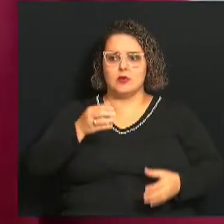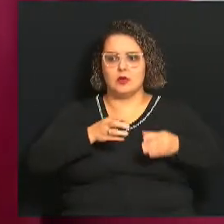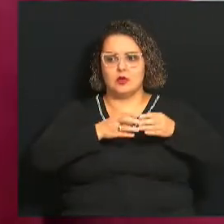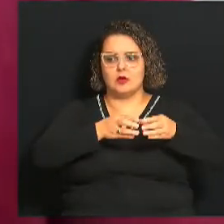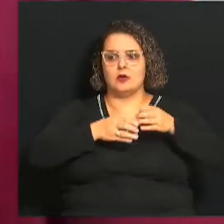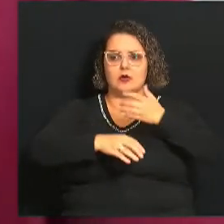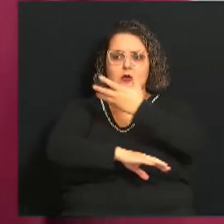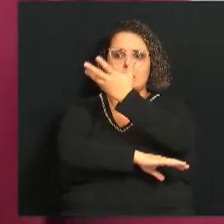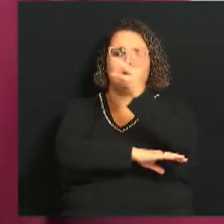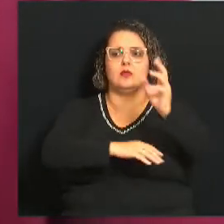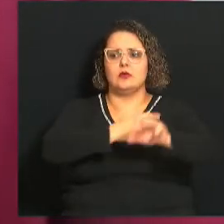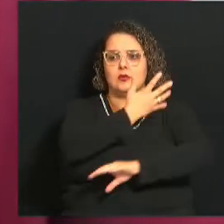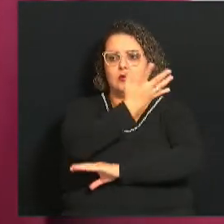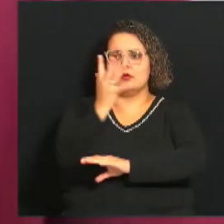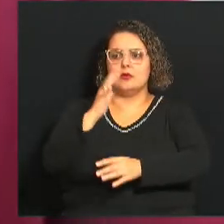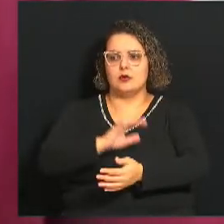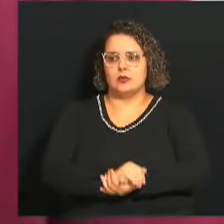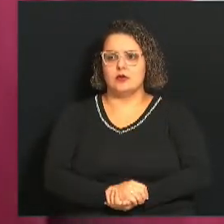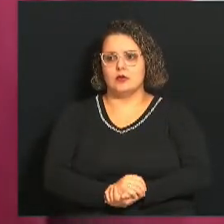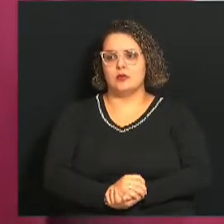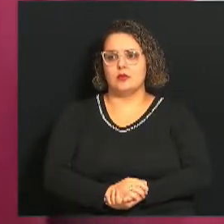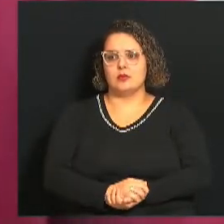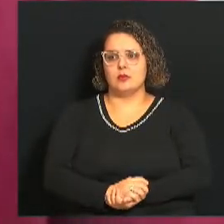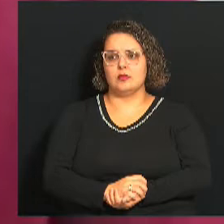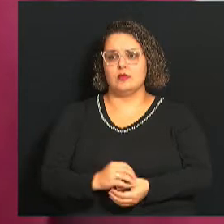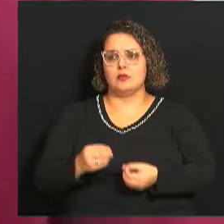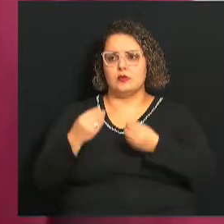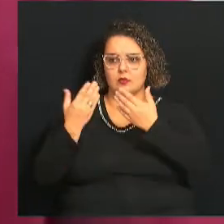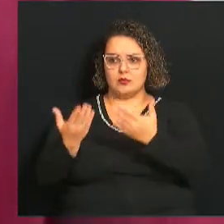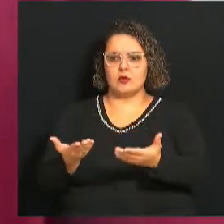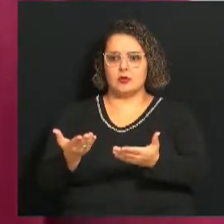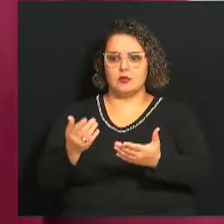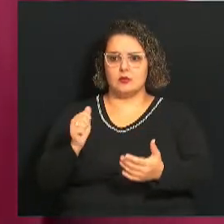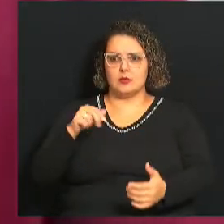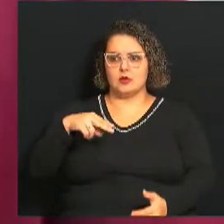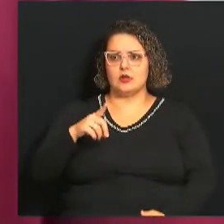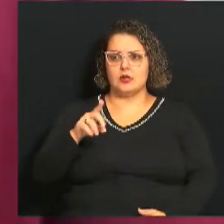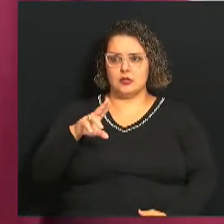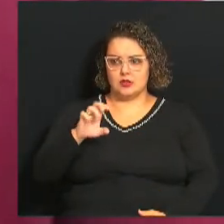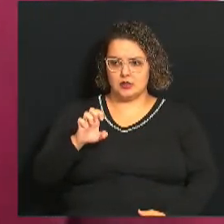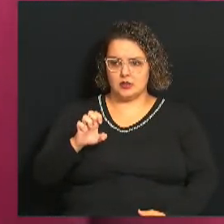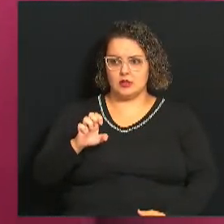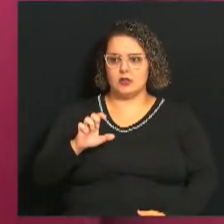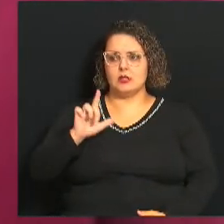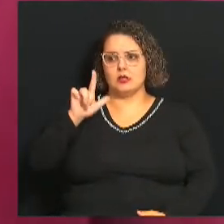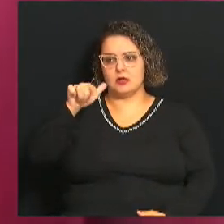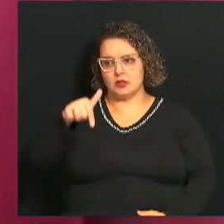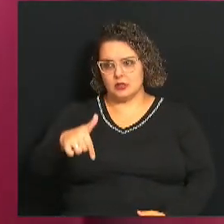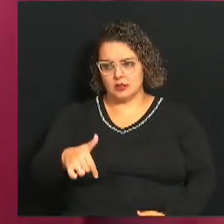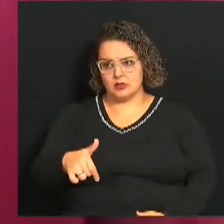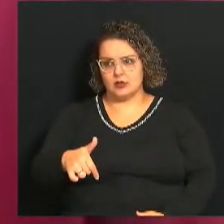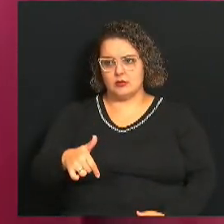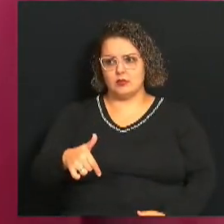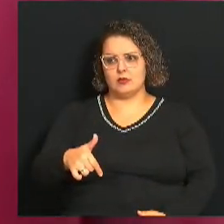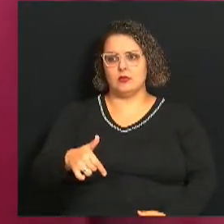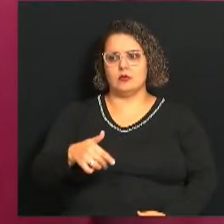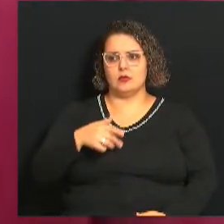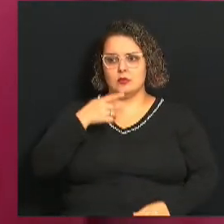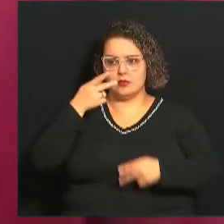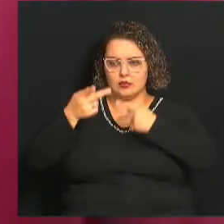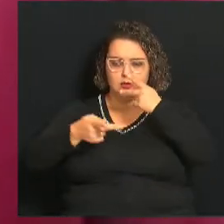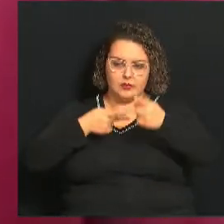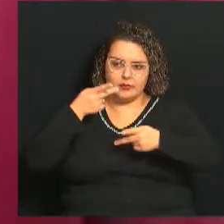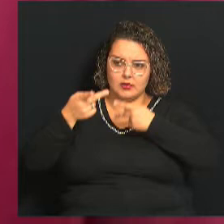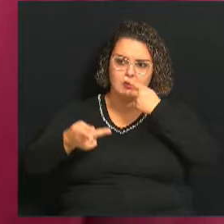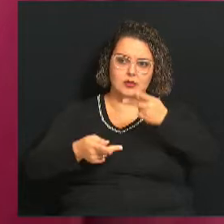as árvores, né? E eu vou passar a palavra aqui para o André. Em seguida, eu complemento aí algumas dúvidas que estão